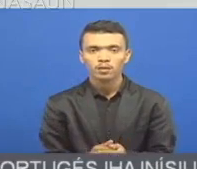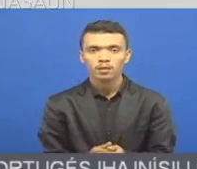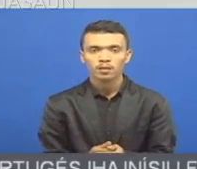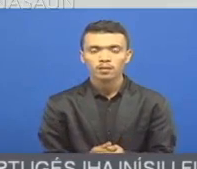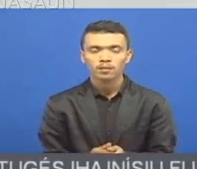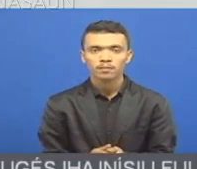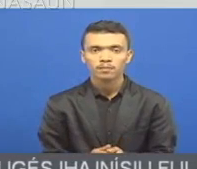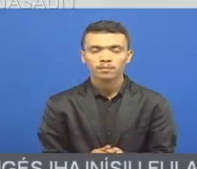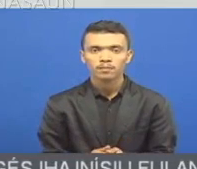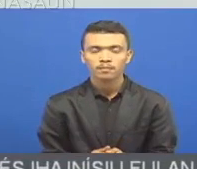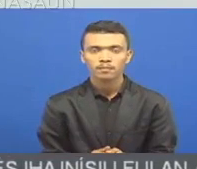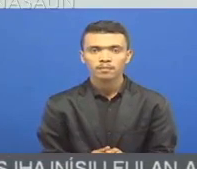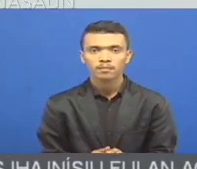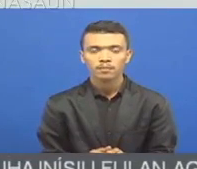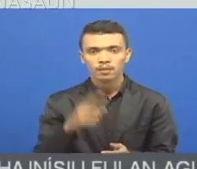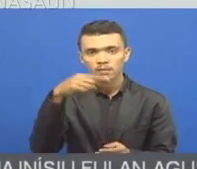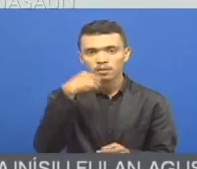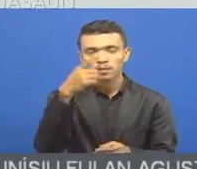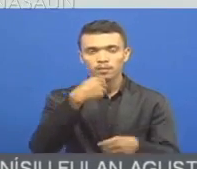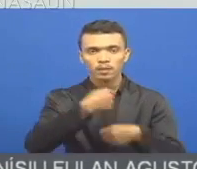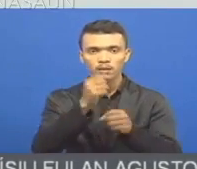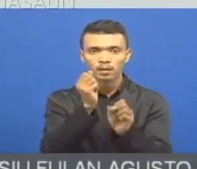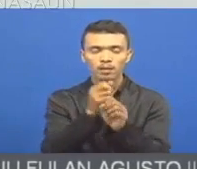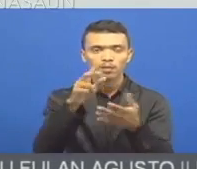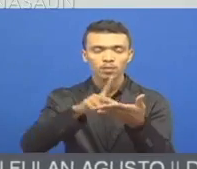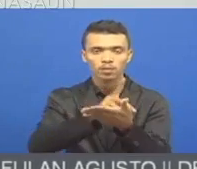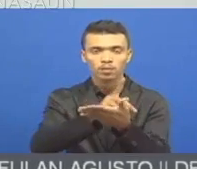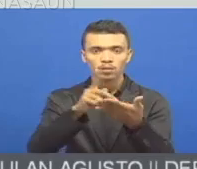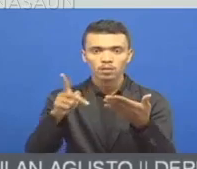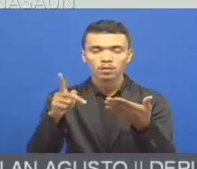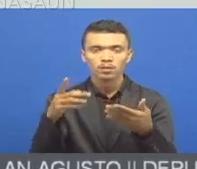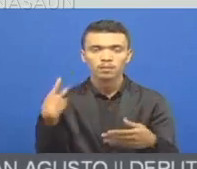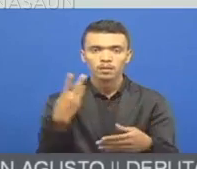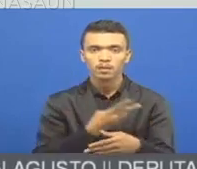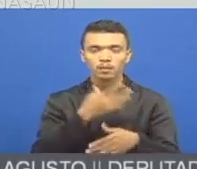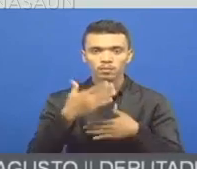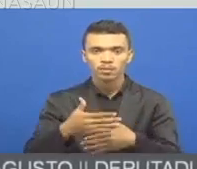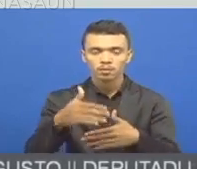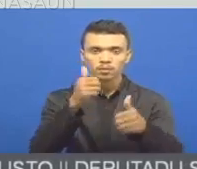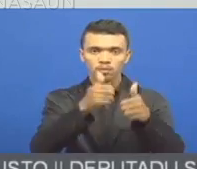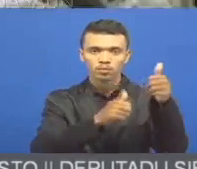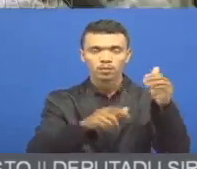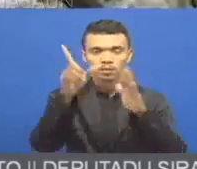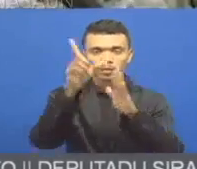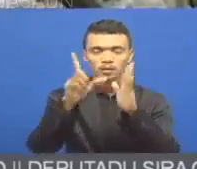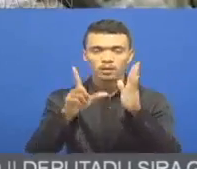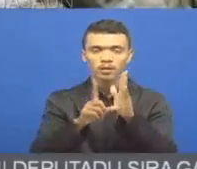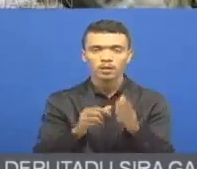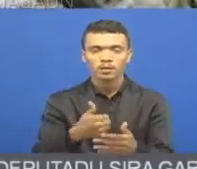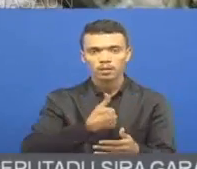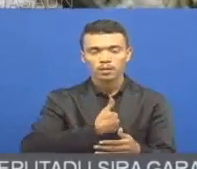culpa, se é vítima de um crime, comete um crime, e tem processo de ter lei crime.